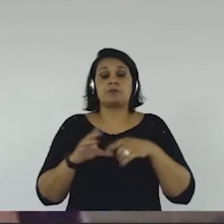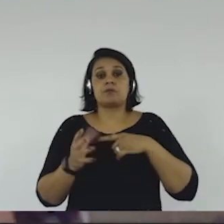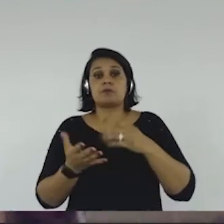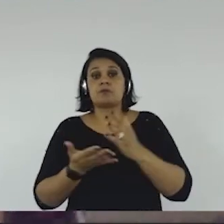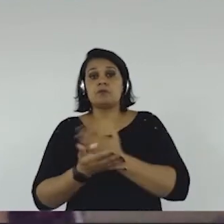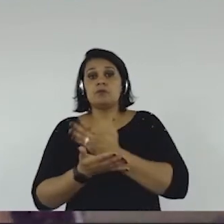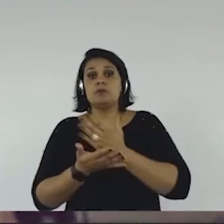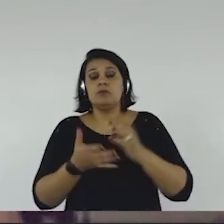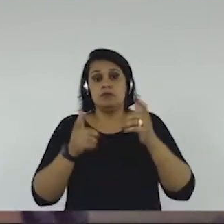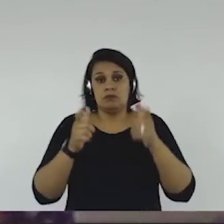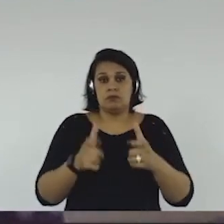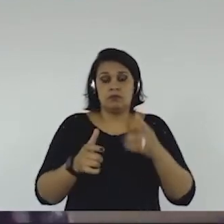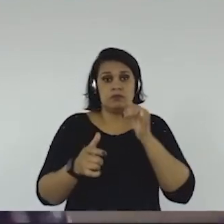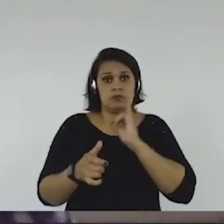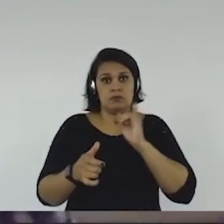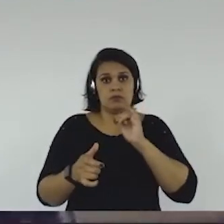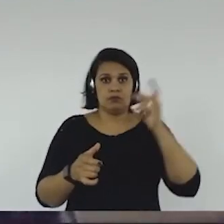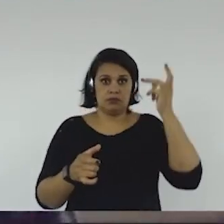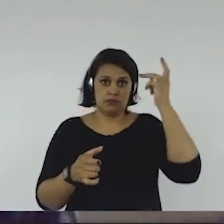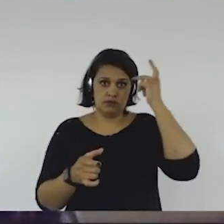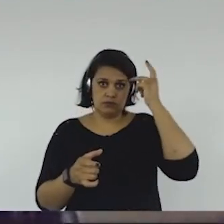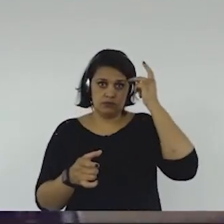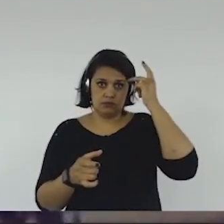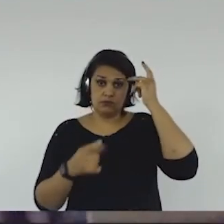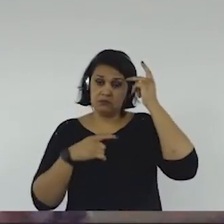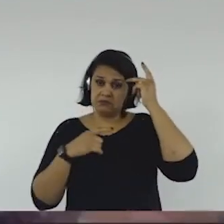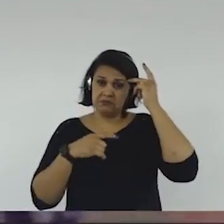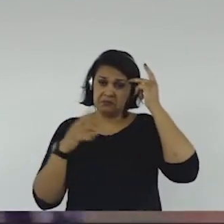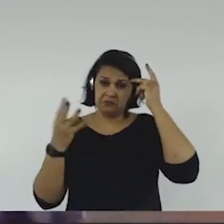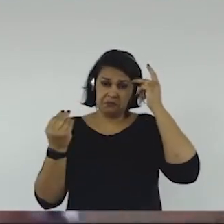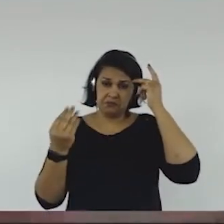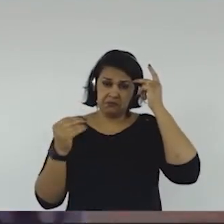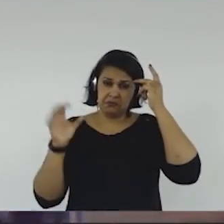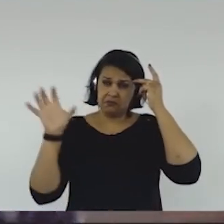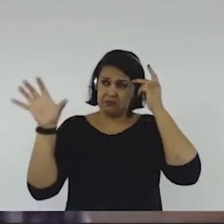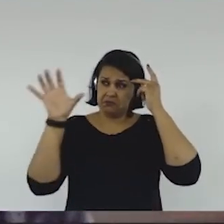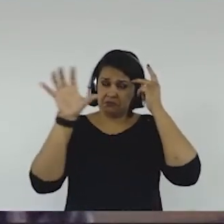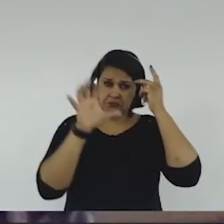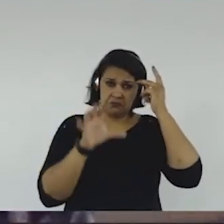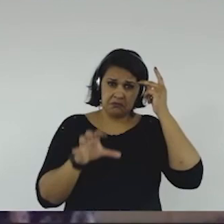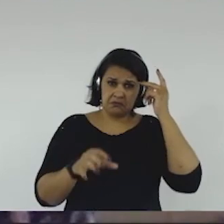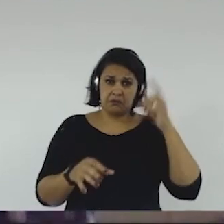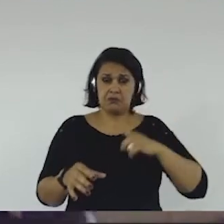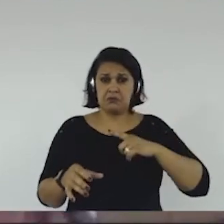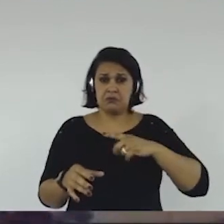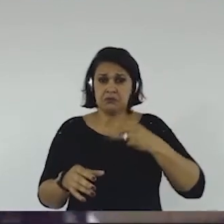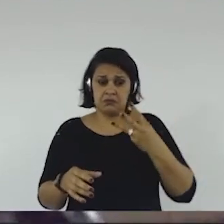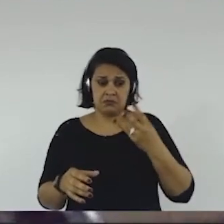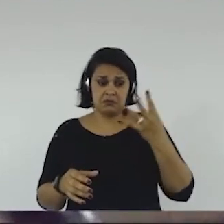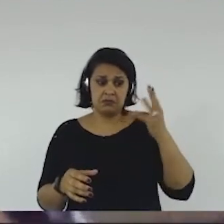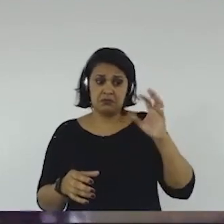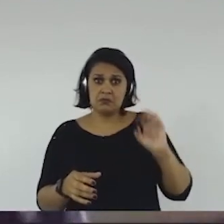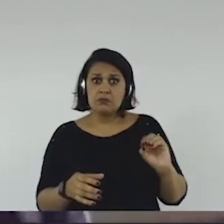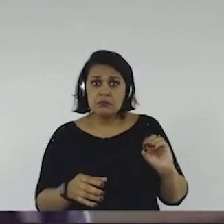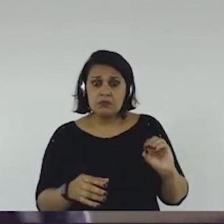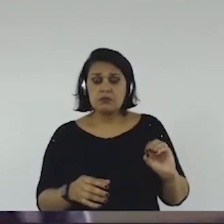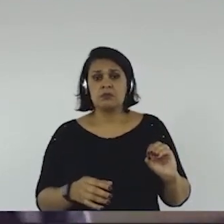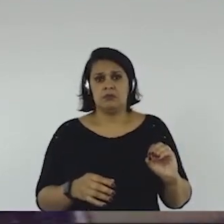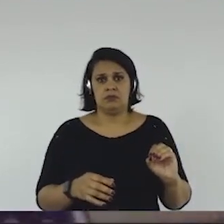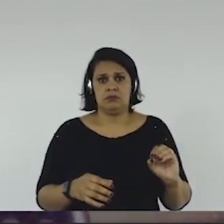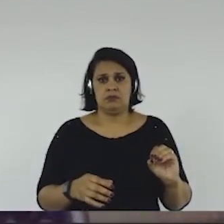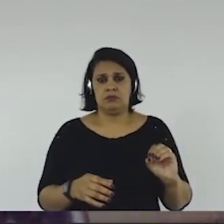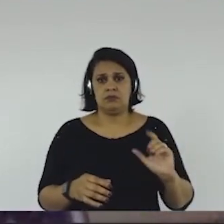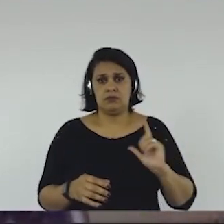exemplo, São Paulo é uma cidade que tem muita arbitragem. Acho que na CCBC nós temos 300 casos em andamento. Não sei quantas